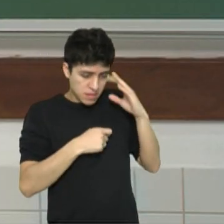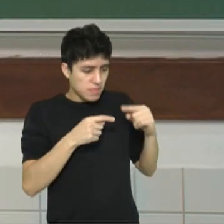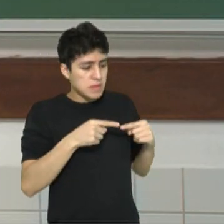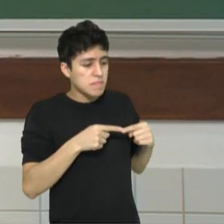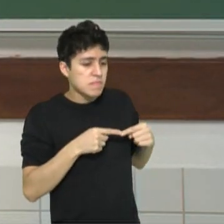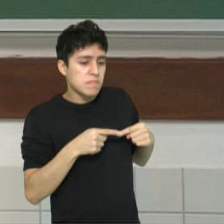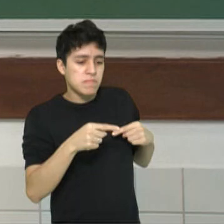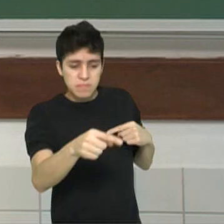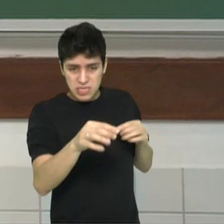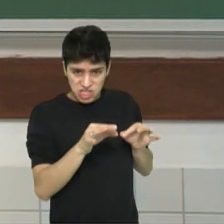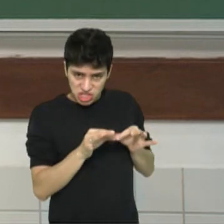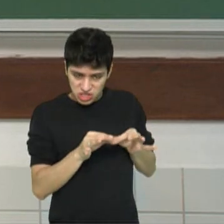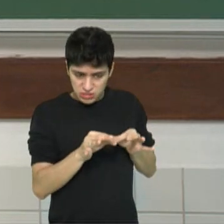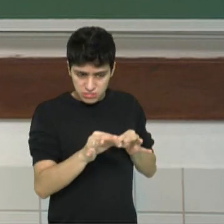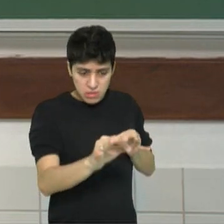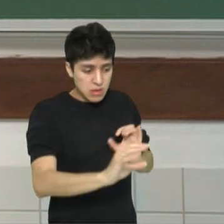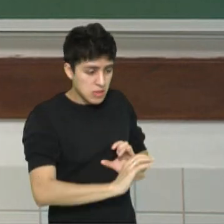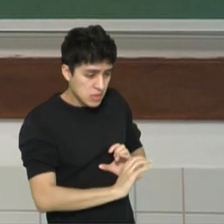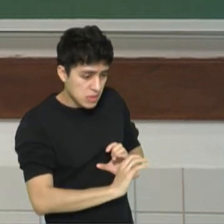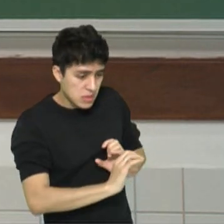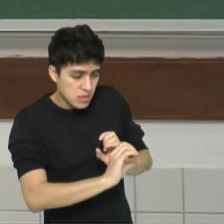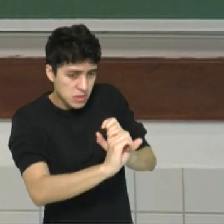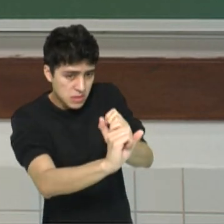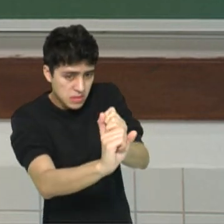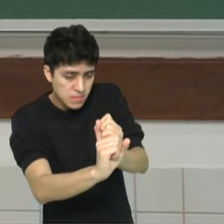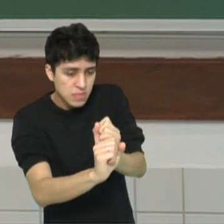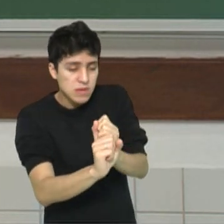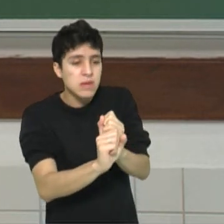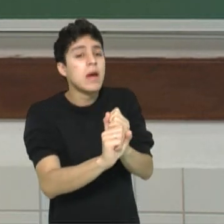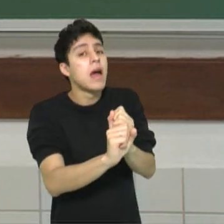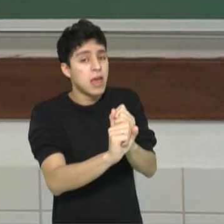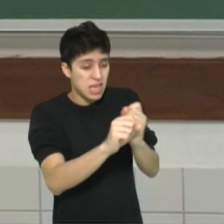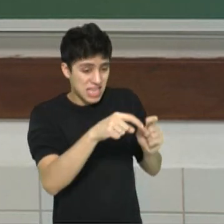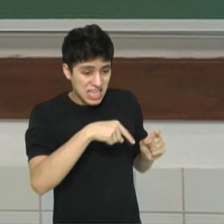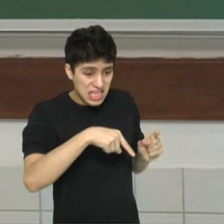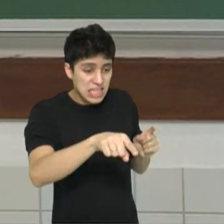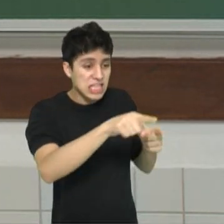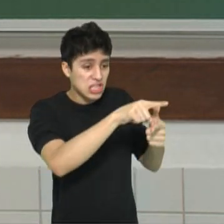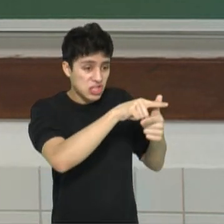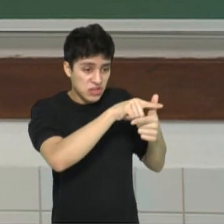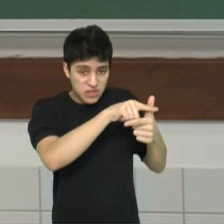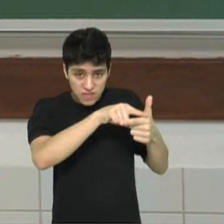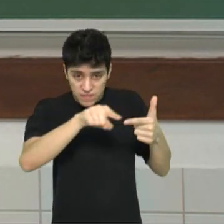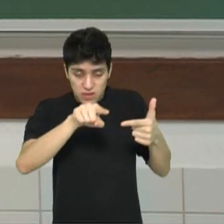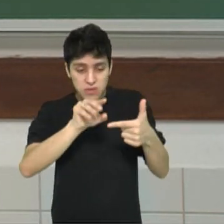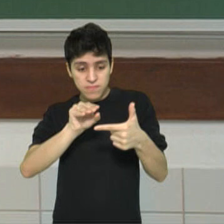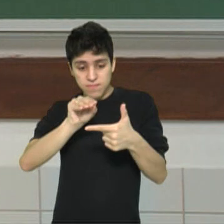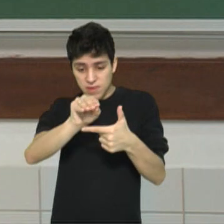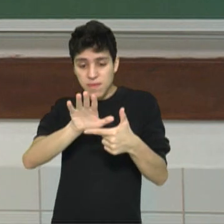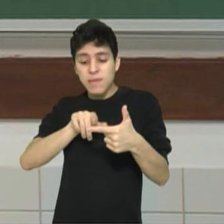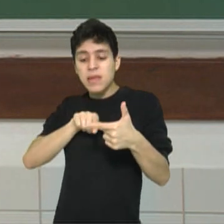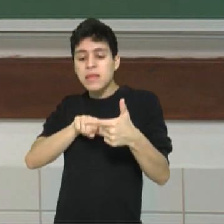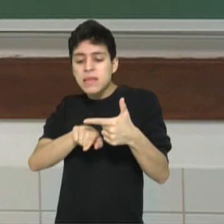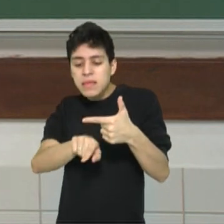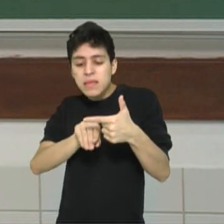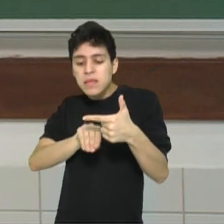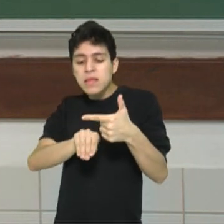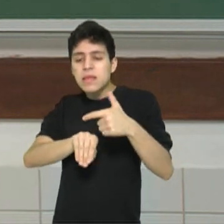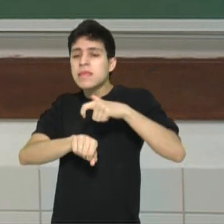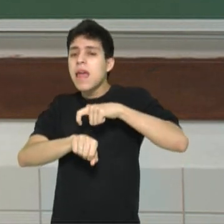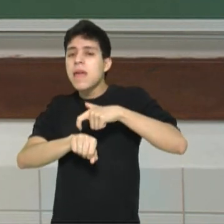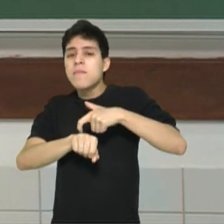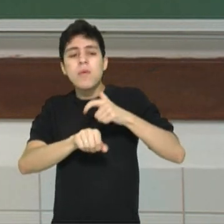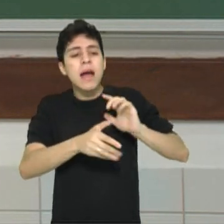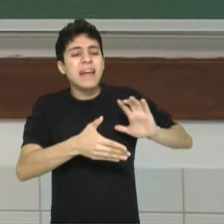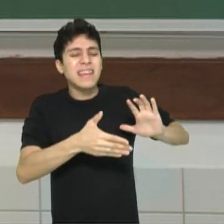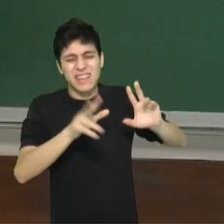deslocou, então a distância, né, percorrida por ele, e dividir pelo tempo que ele gastou para fazer esse movimento, tá? Então,